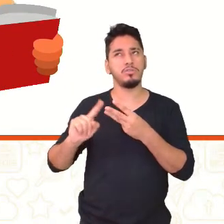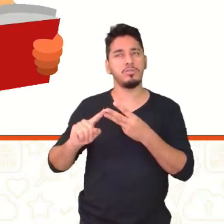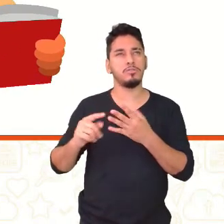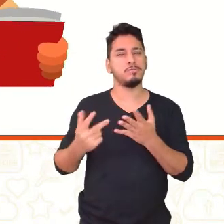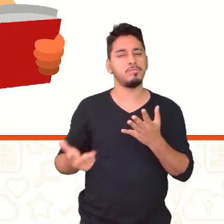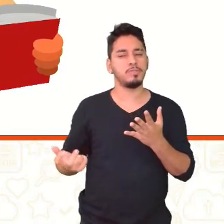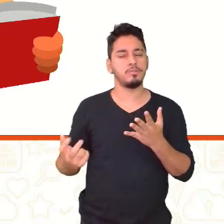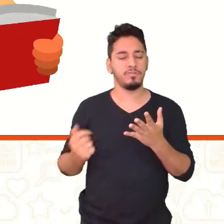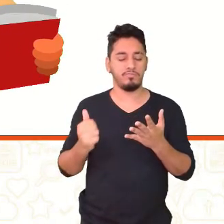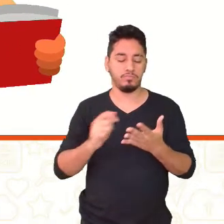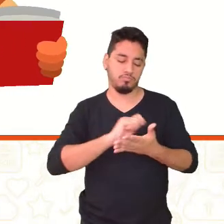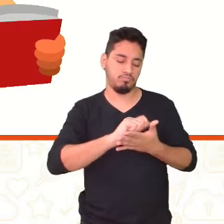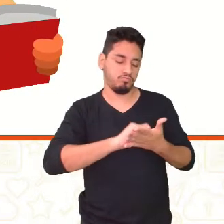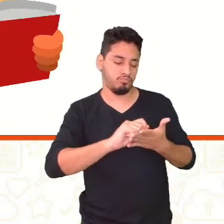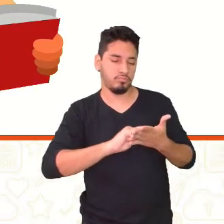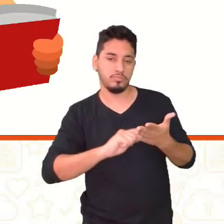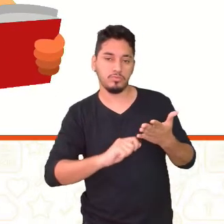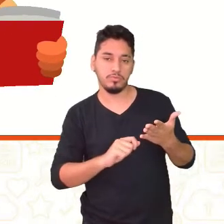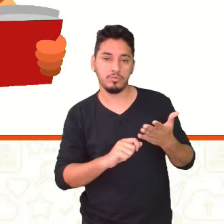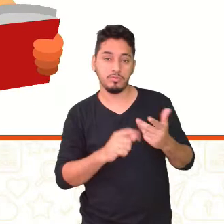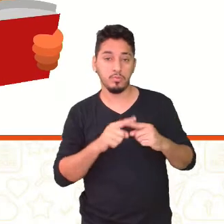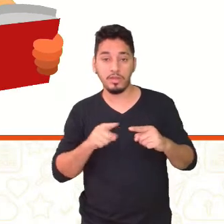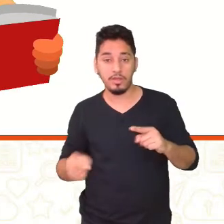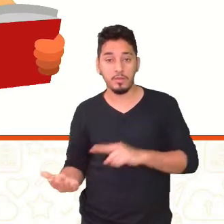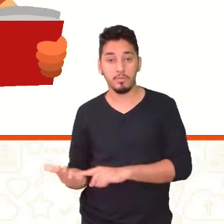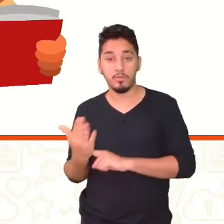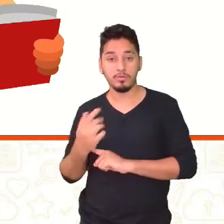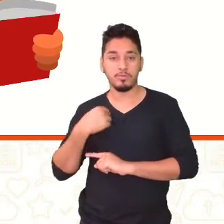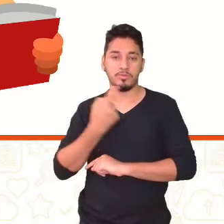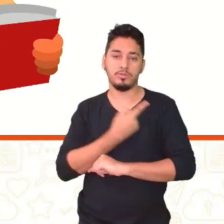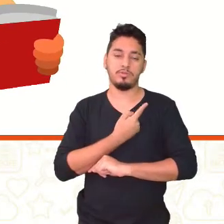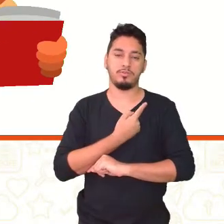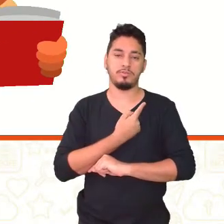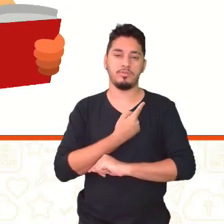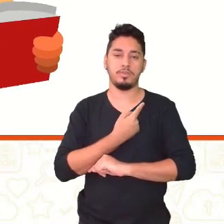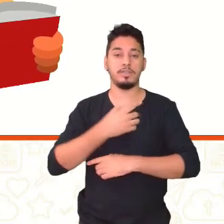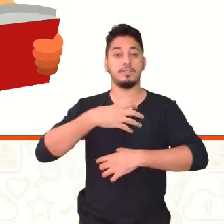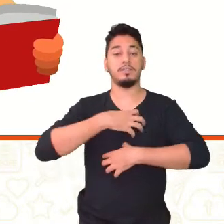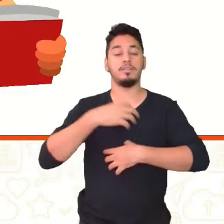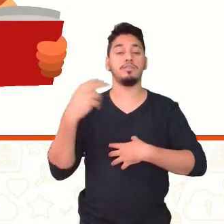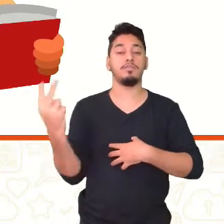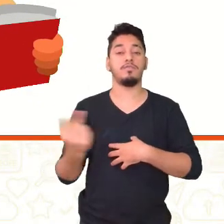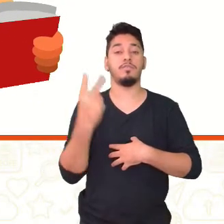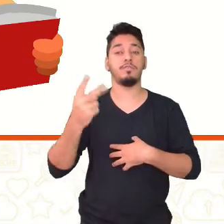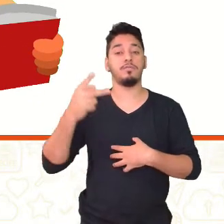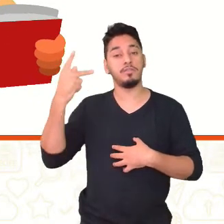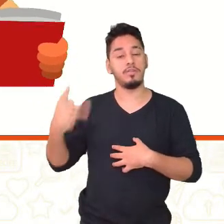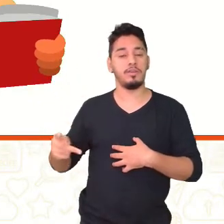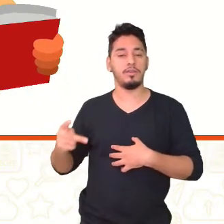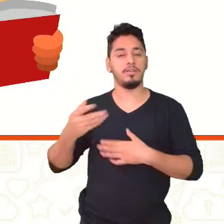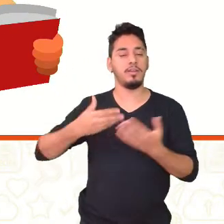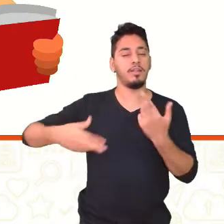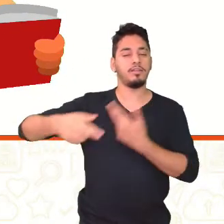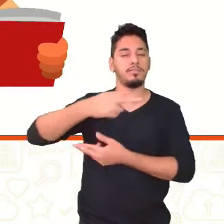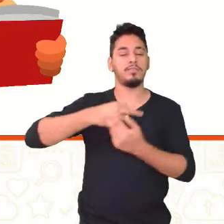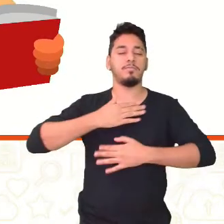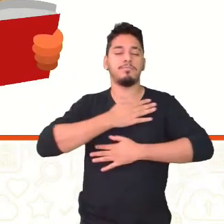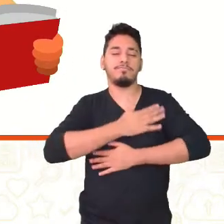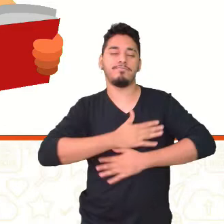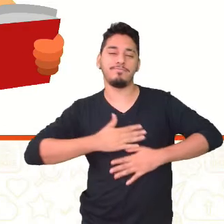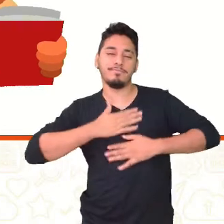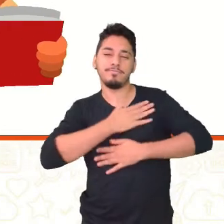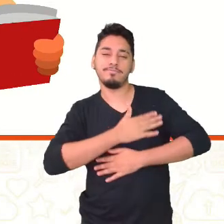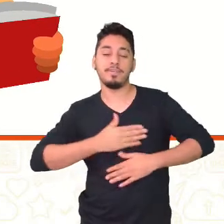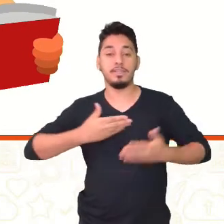na verdade, os indicativos que ele deu, né, em relação a esse senso de valoração que está relacionado ao prazer,